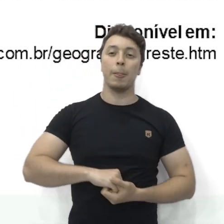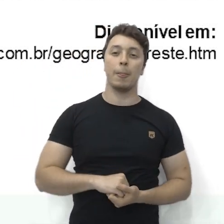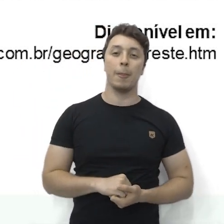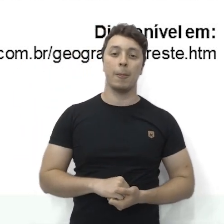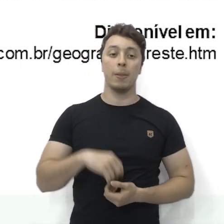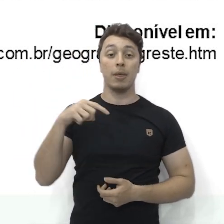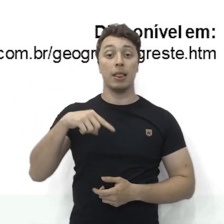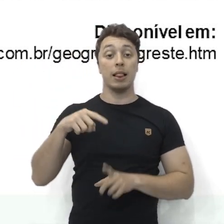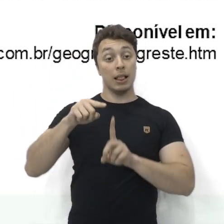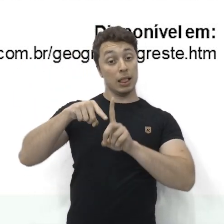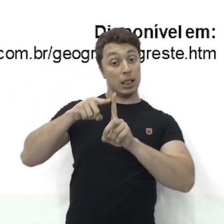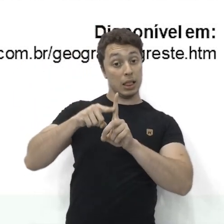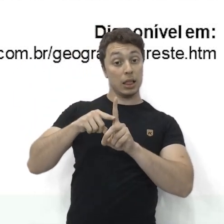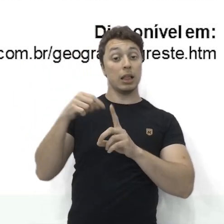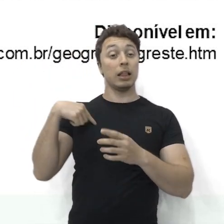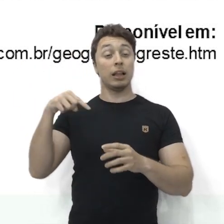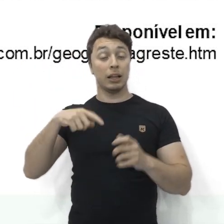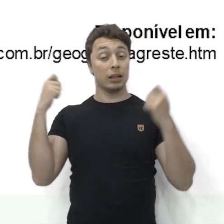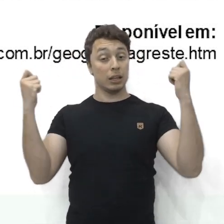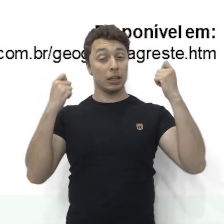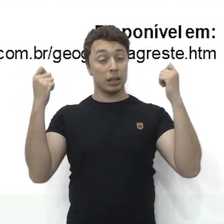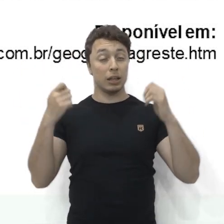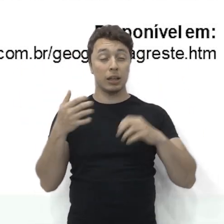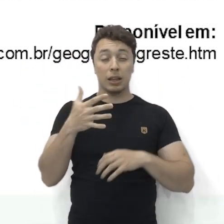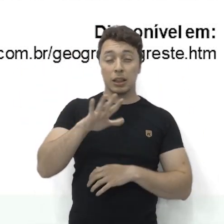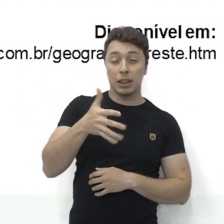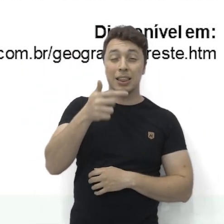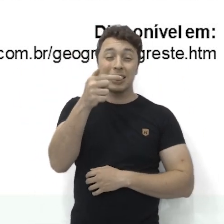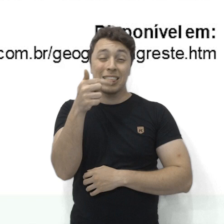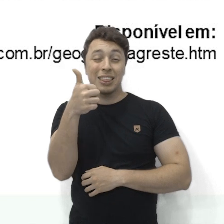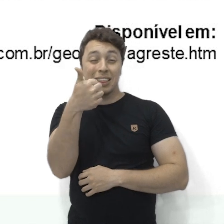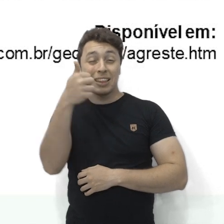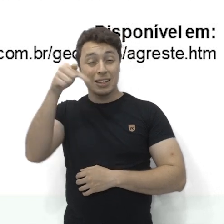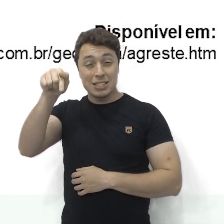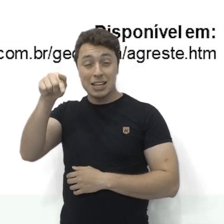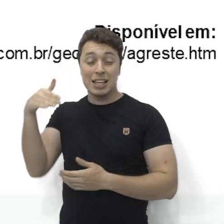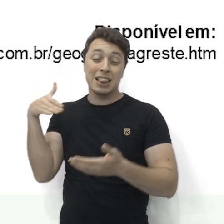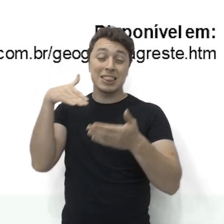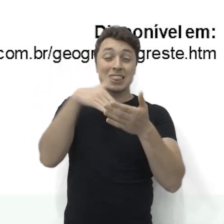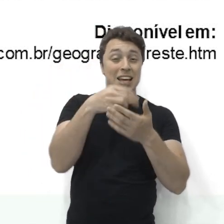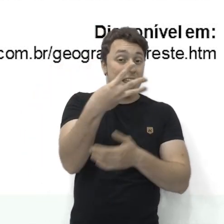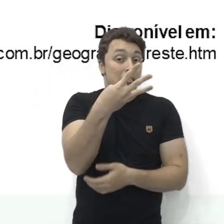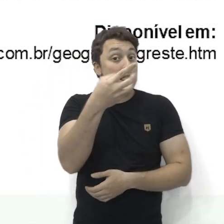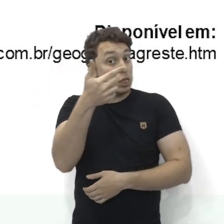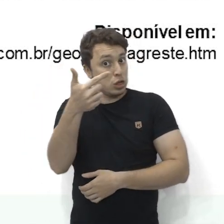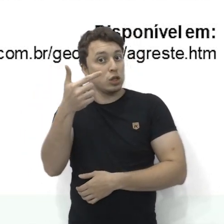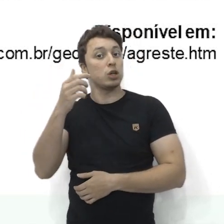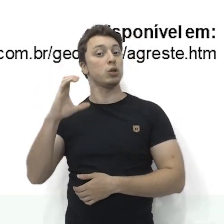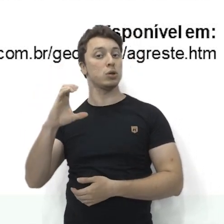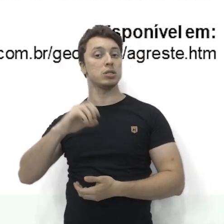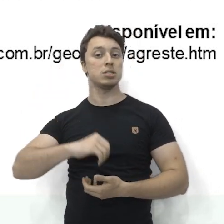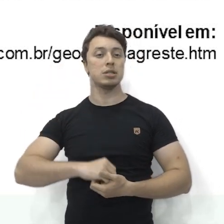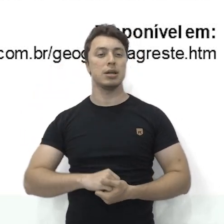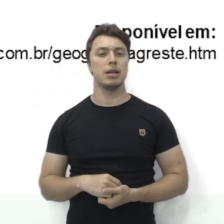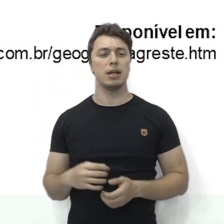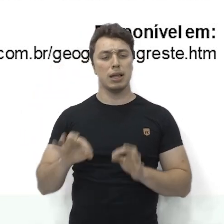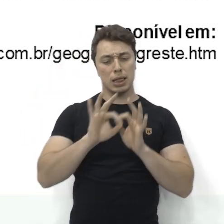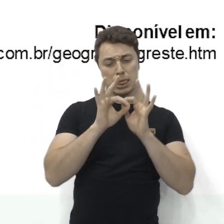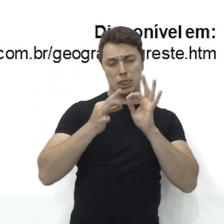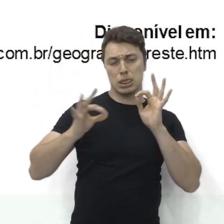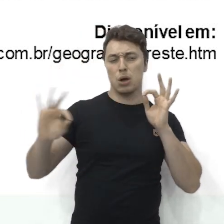em Caruaru varia entre 17 a 32 graus, tendo um verão bem longo